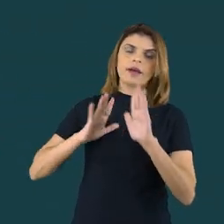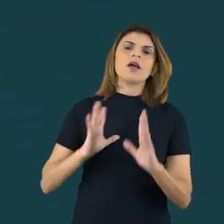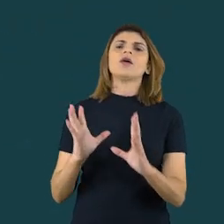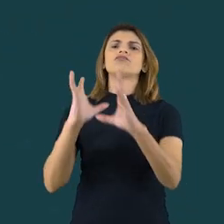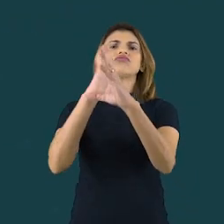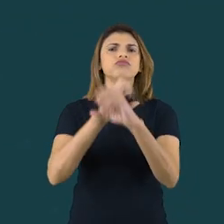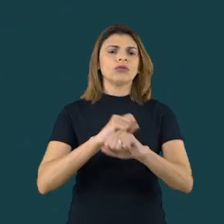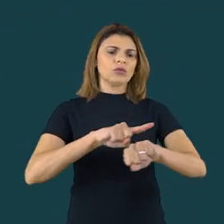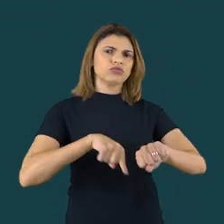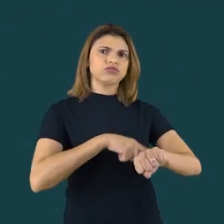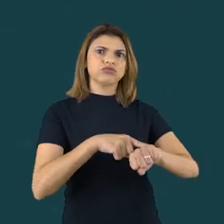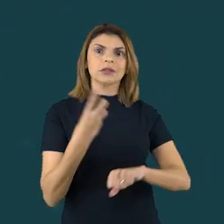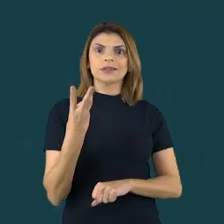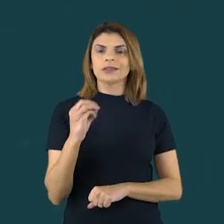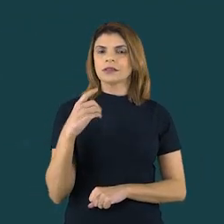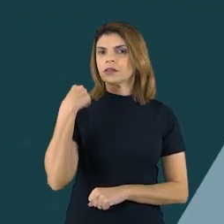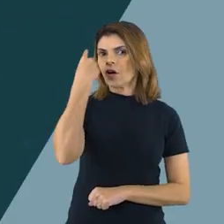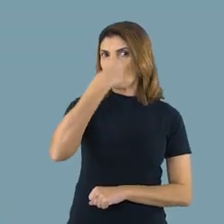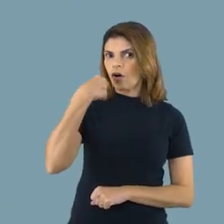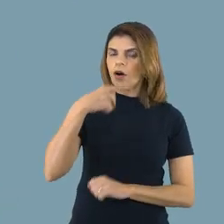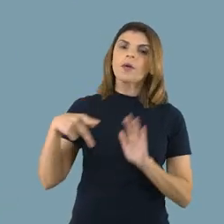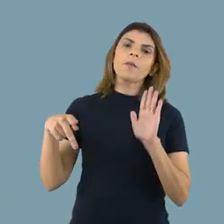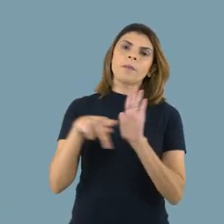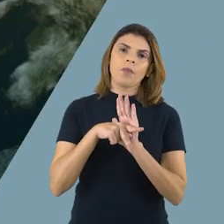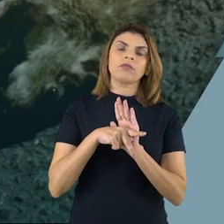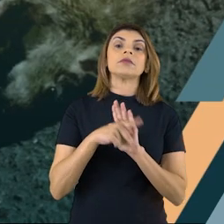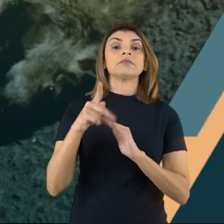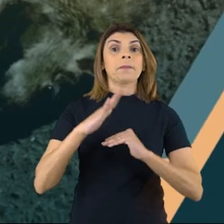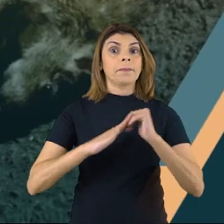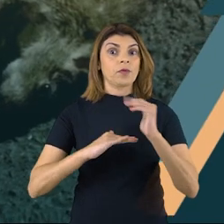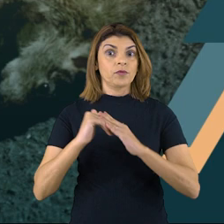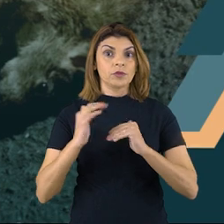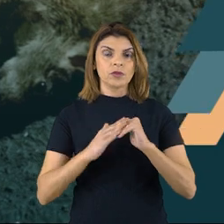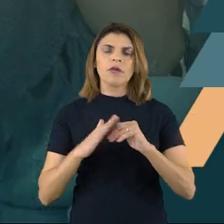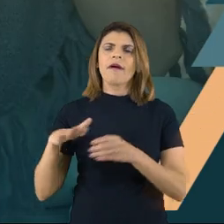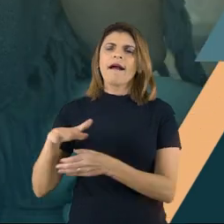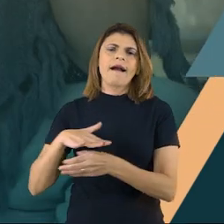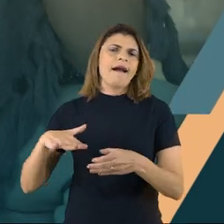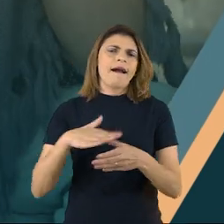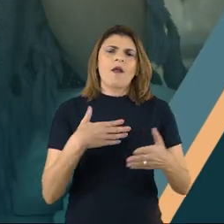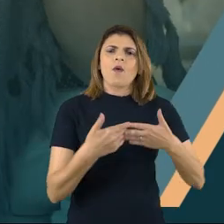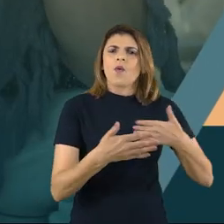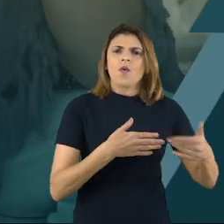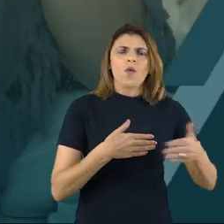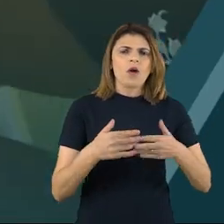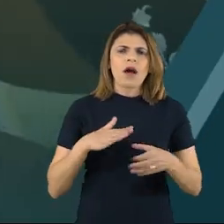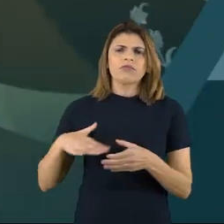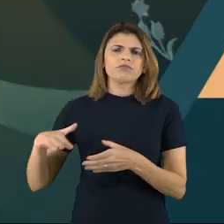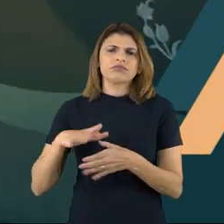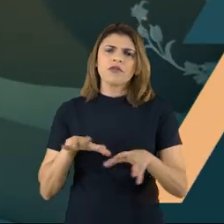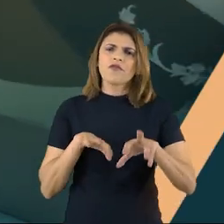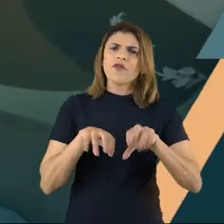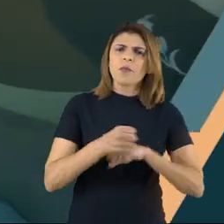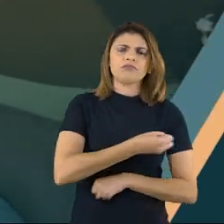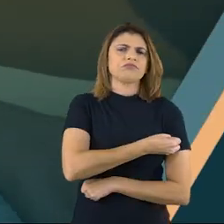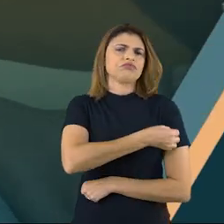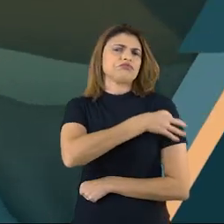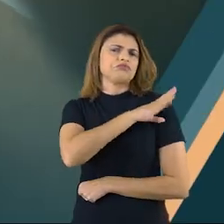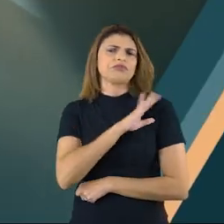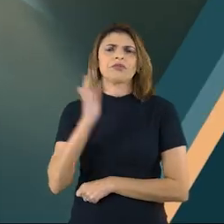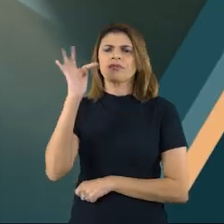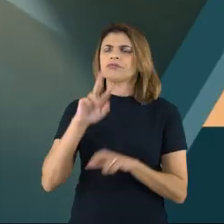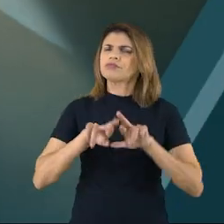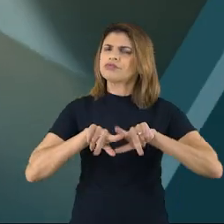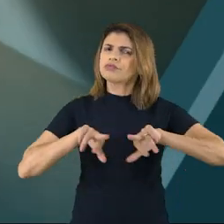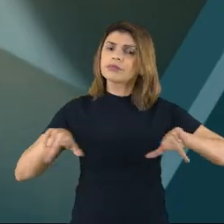curso tem uma carga horária de 30 horas e é destinado a você, profissional de qualquer área e em diferentes níveis de formação que